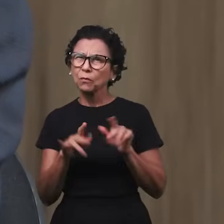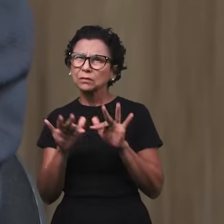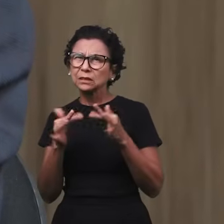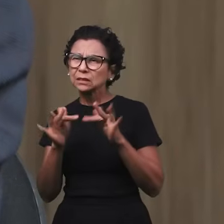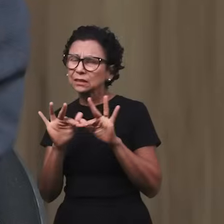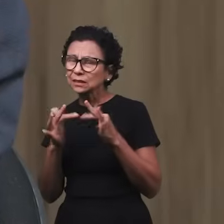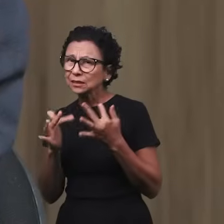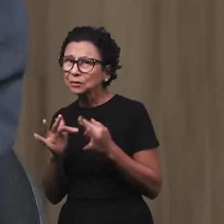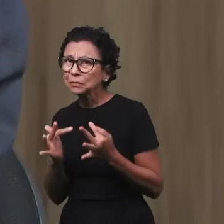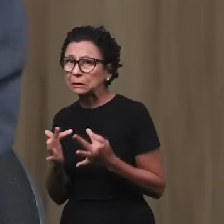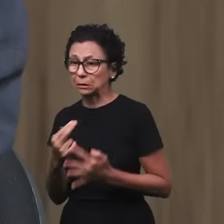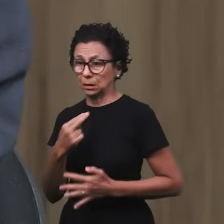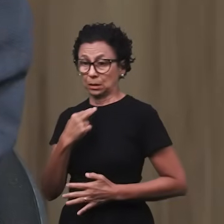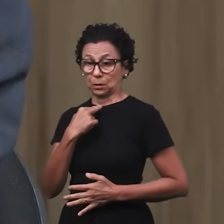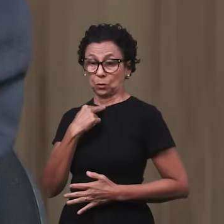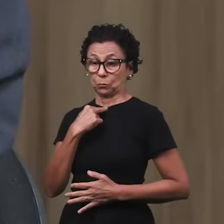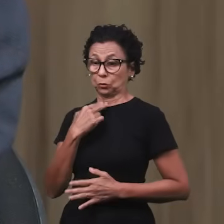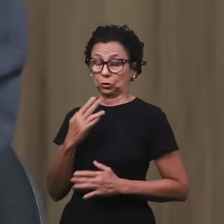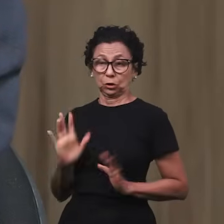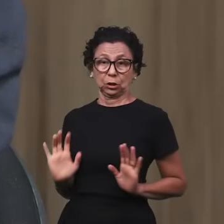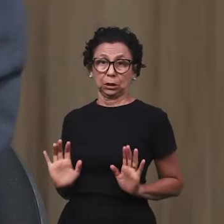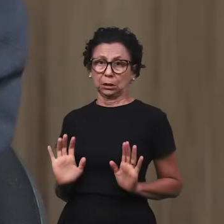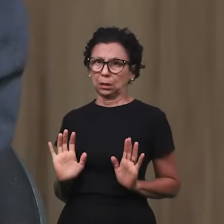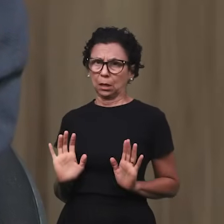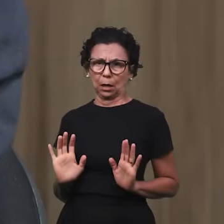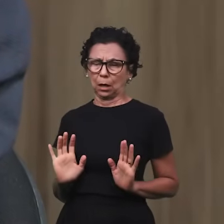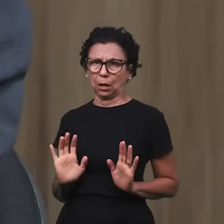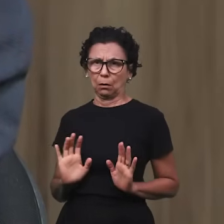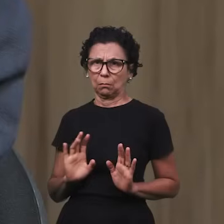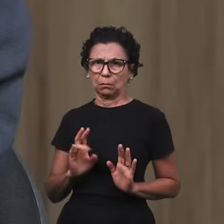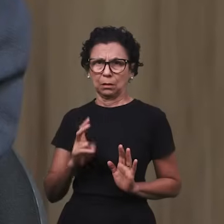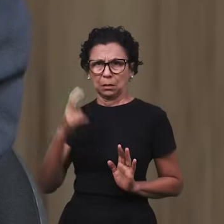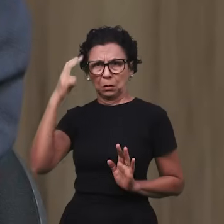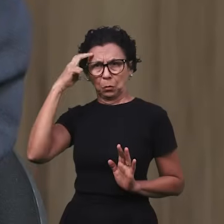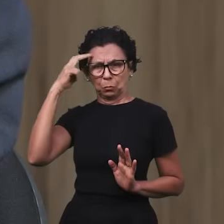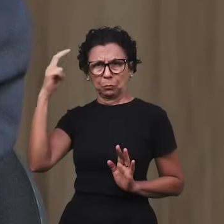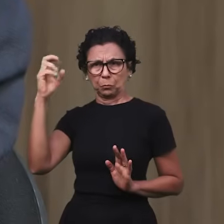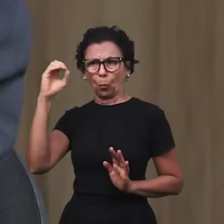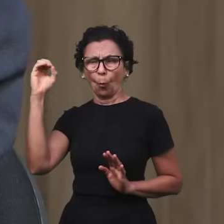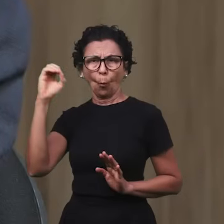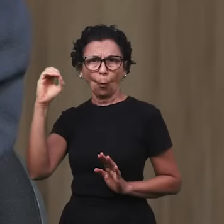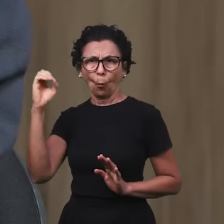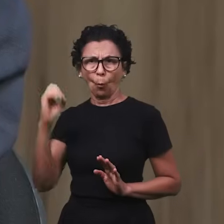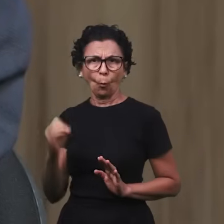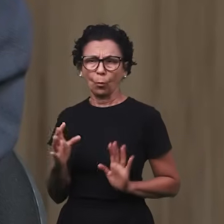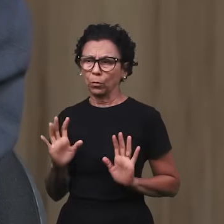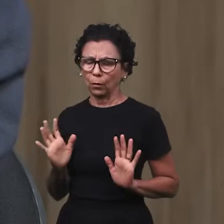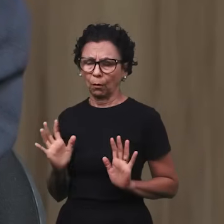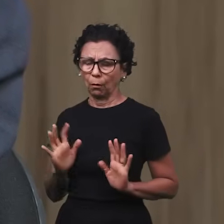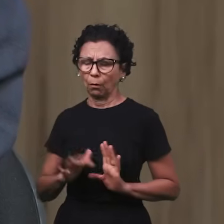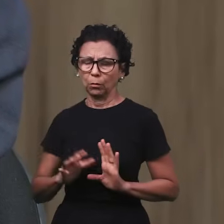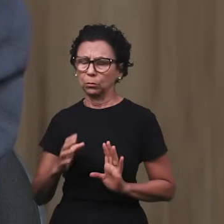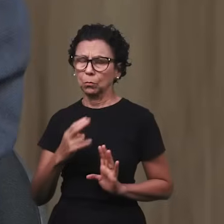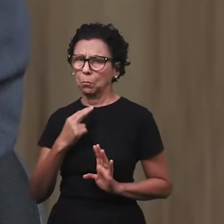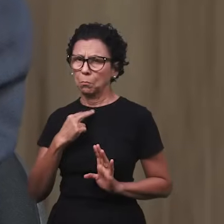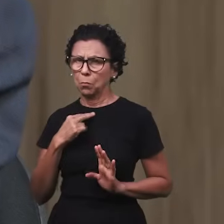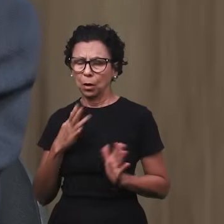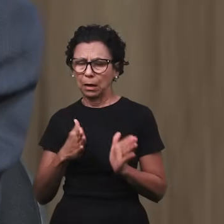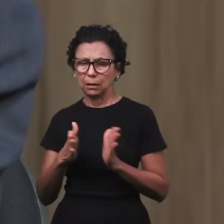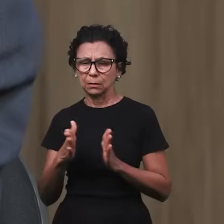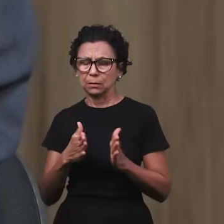acesso, porque se o povo tivesse acesso, o povo não tinha capacidade, não tinha cultura, não tinha conhecimento. Então, é uma forma